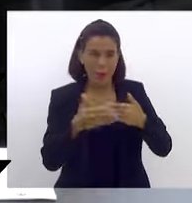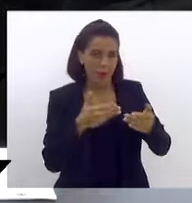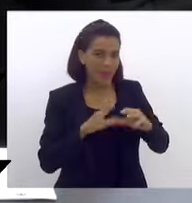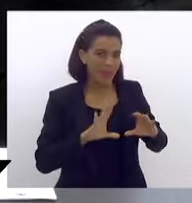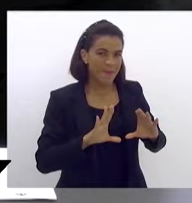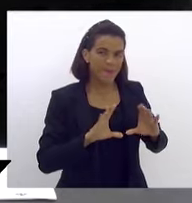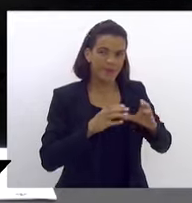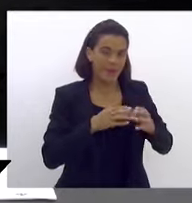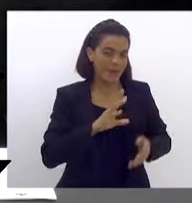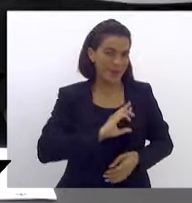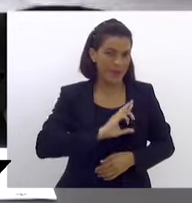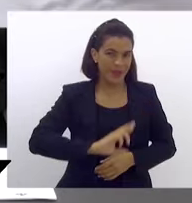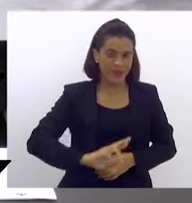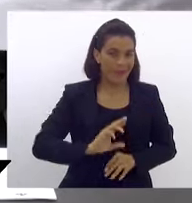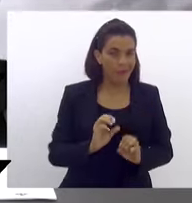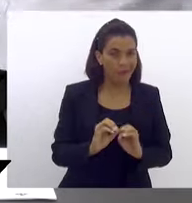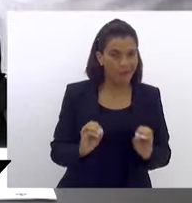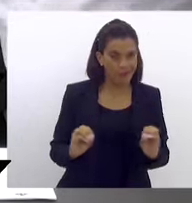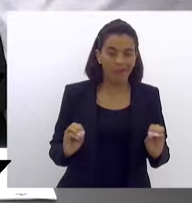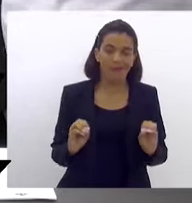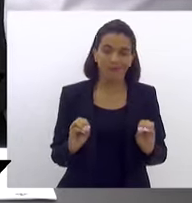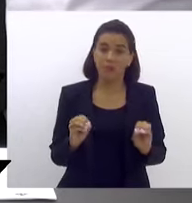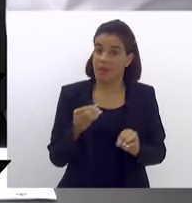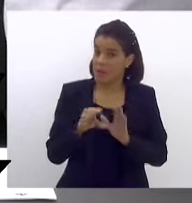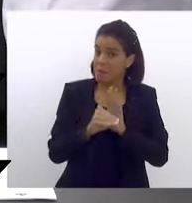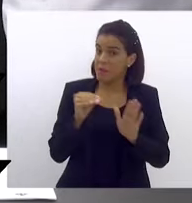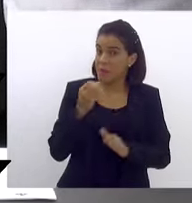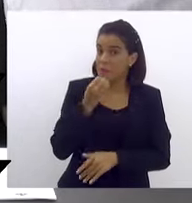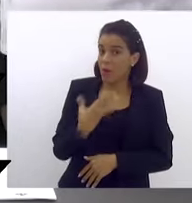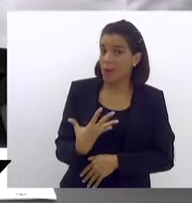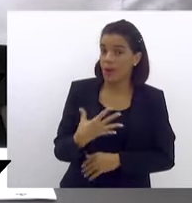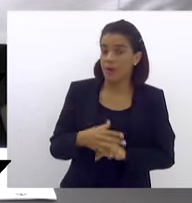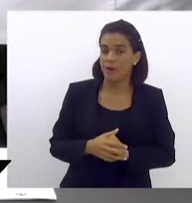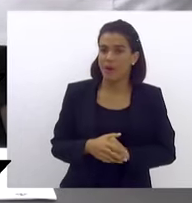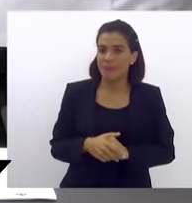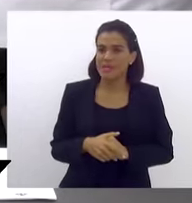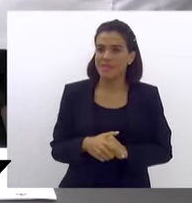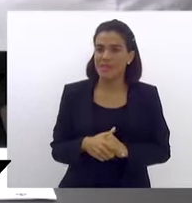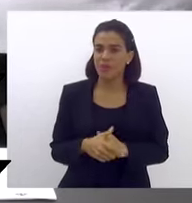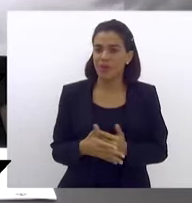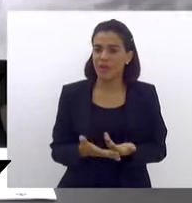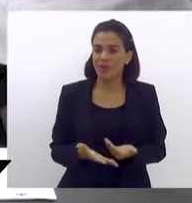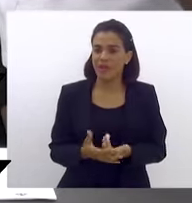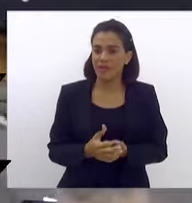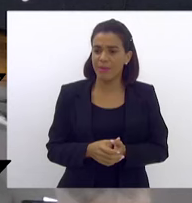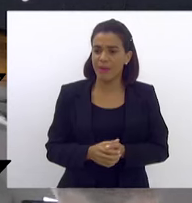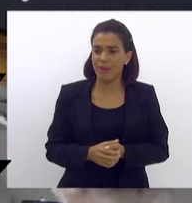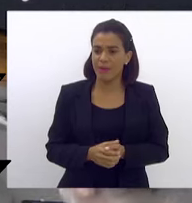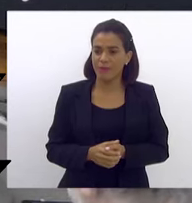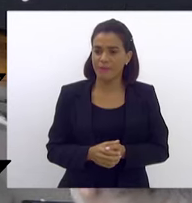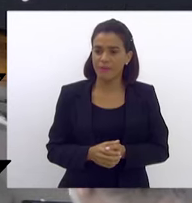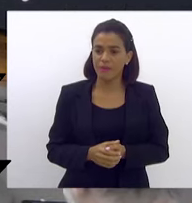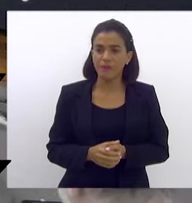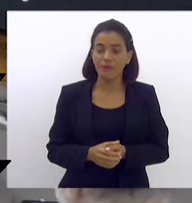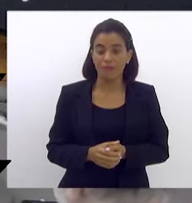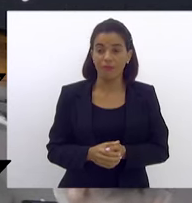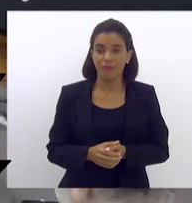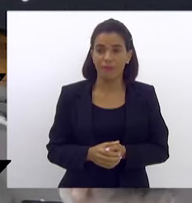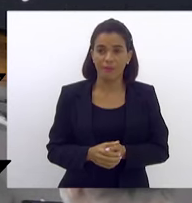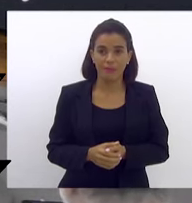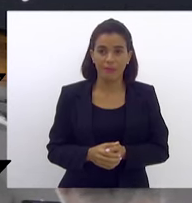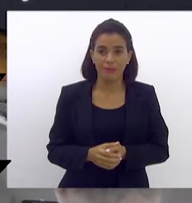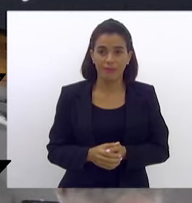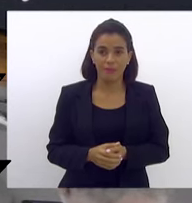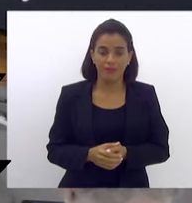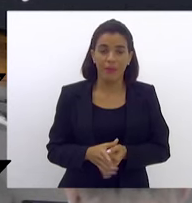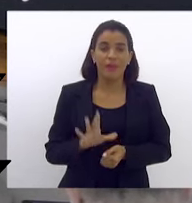qualquer tem que ser uma instituição de saúde emenda boa Presidente Deputado Luis Paulo só para dar uma sugestão também ao